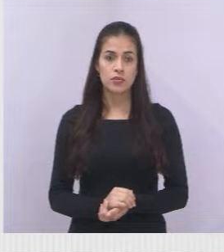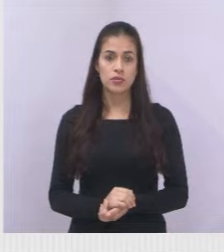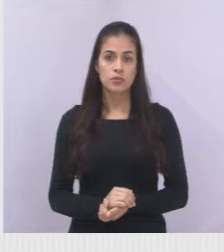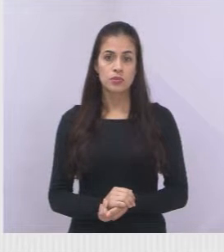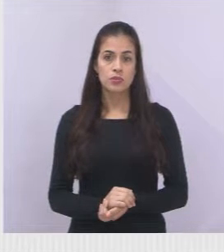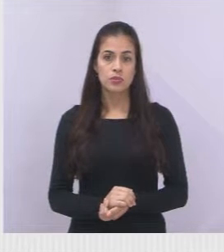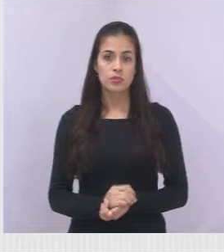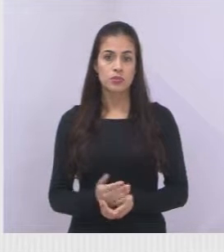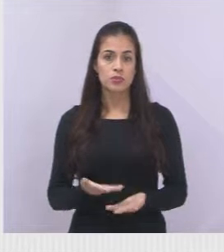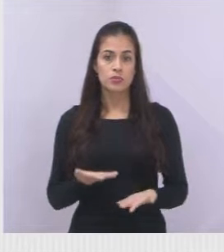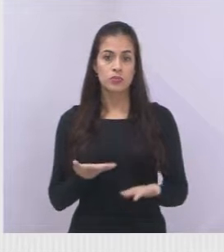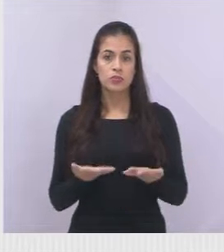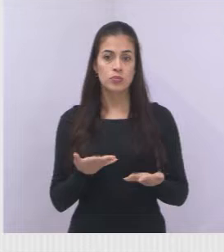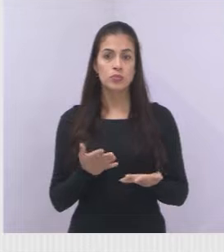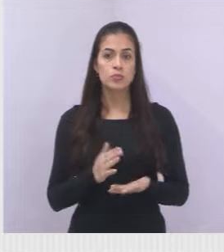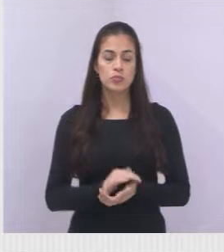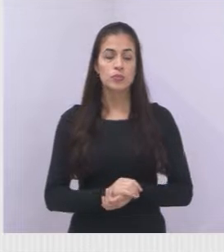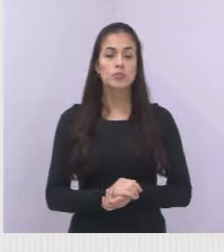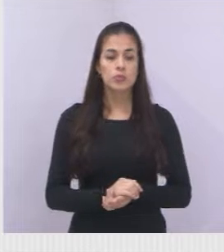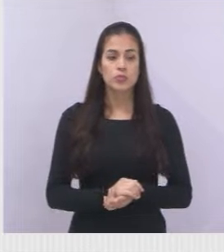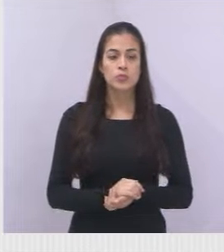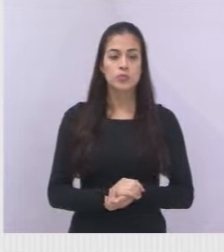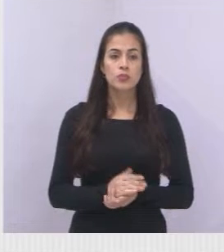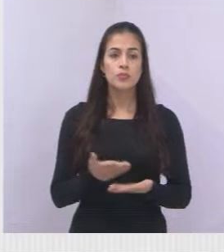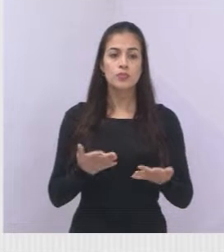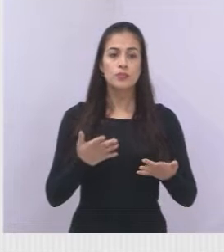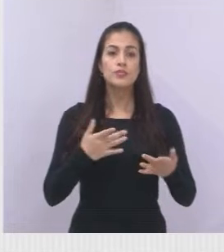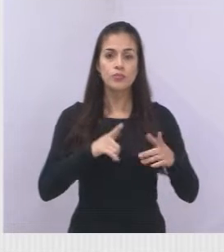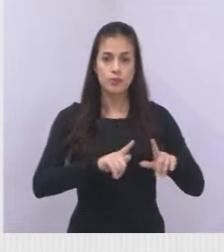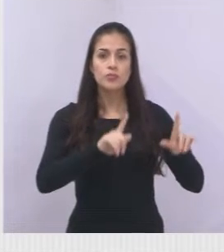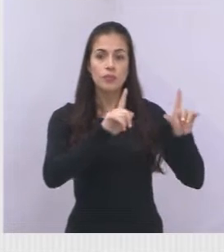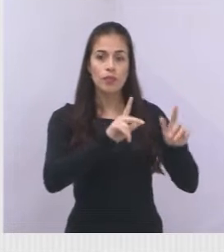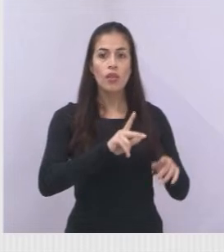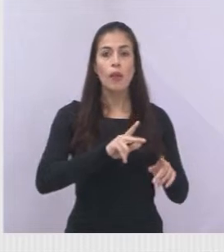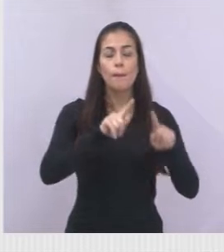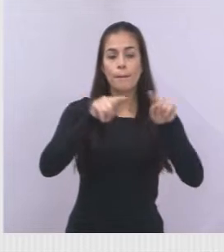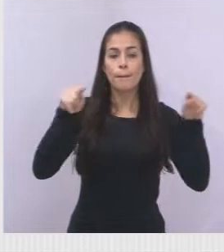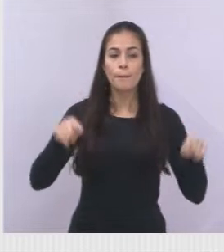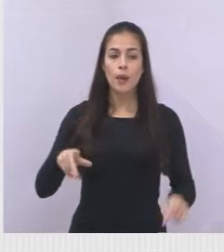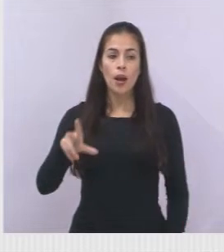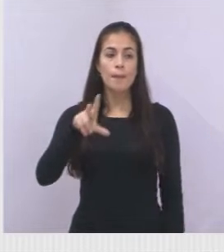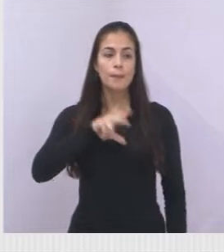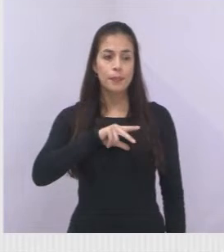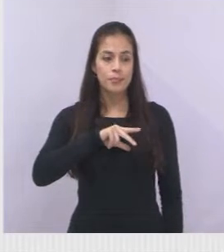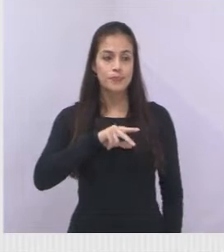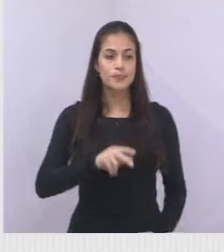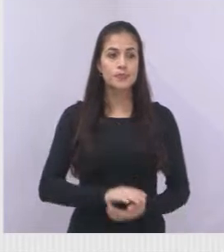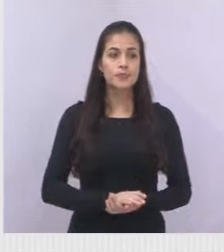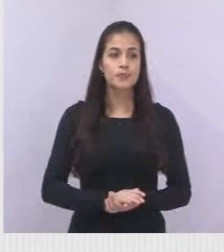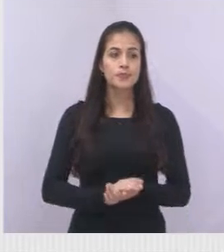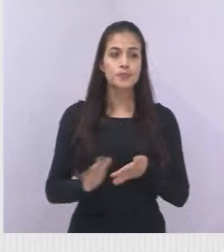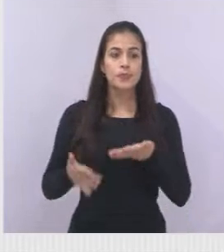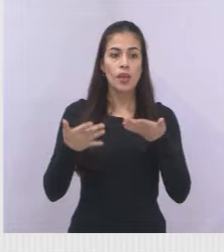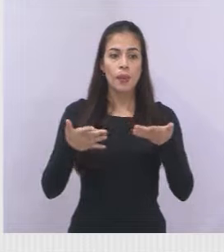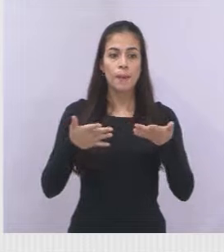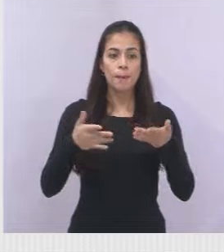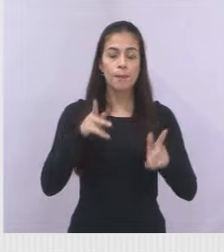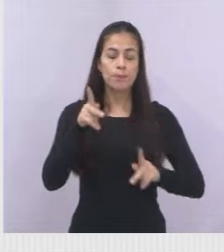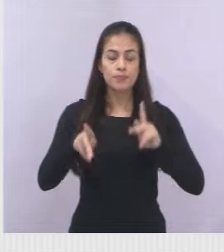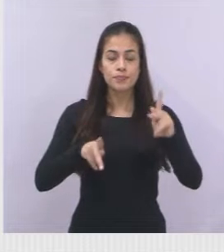Fica os estabelecimentos públicos e privados que prestam à população do município de